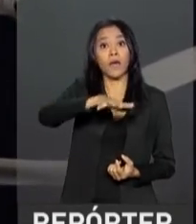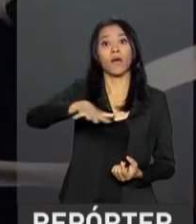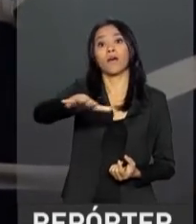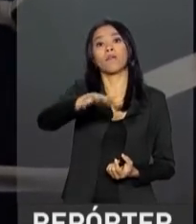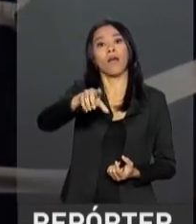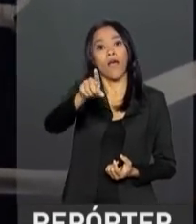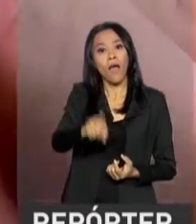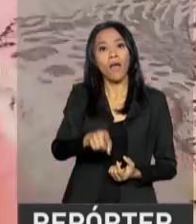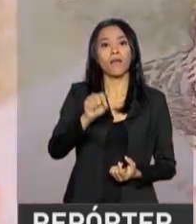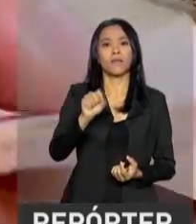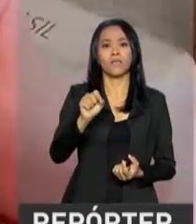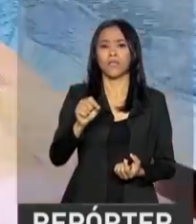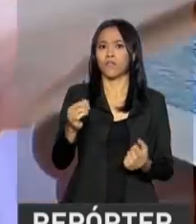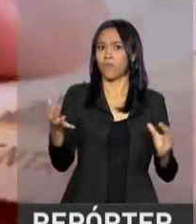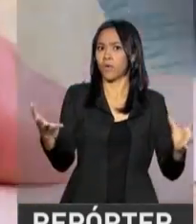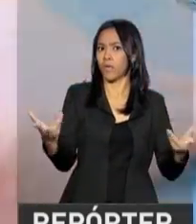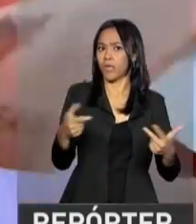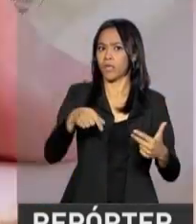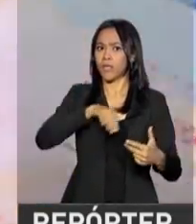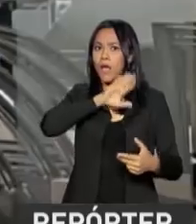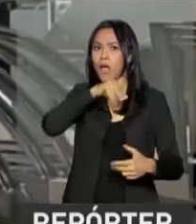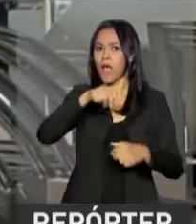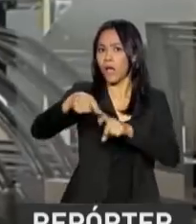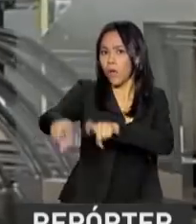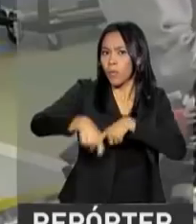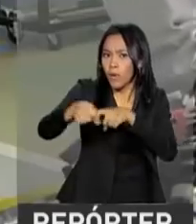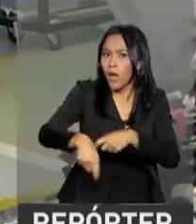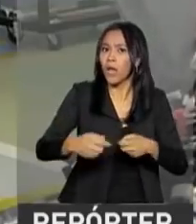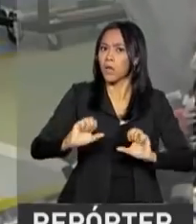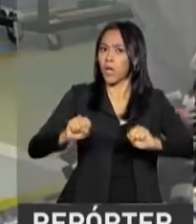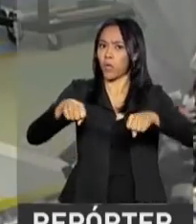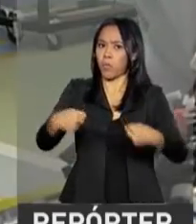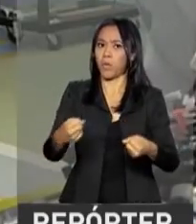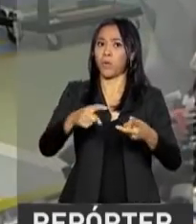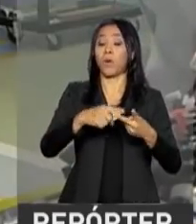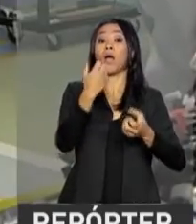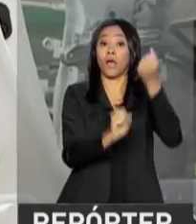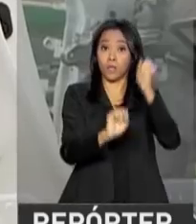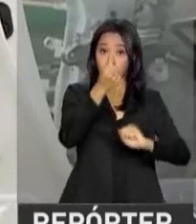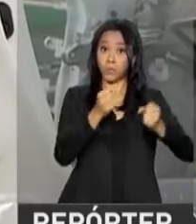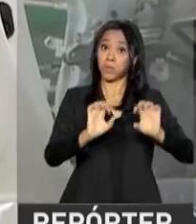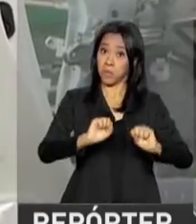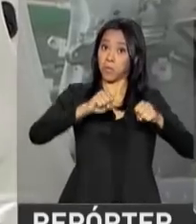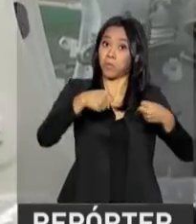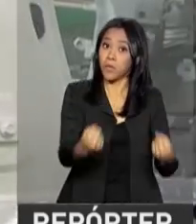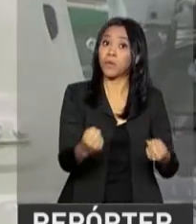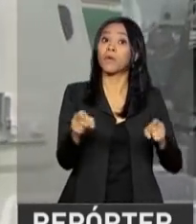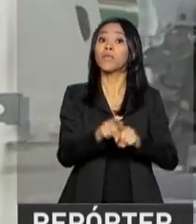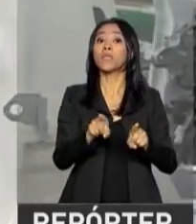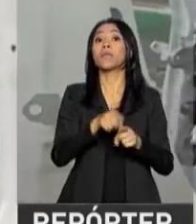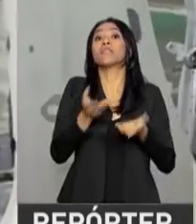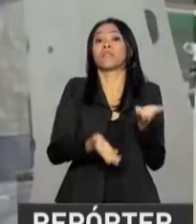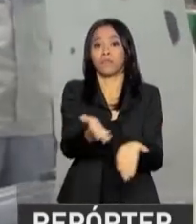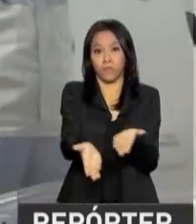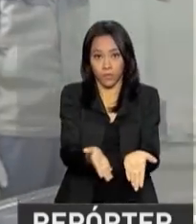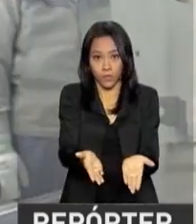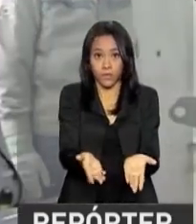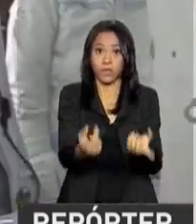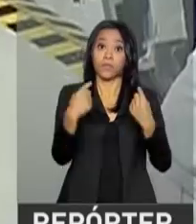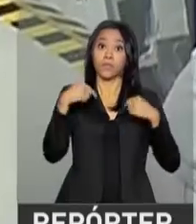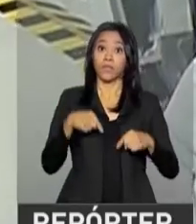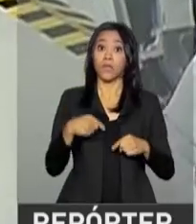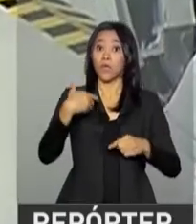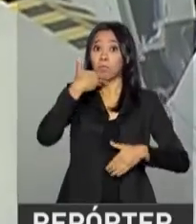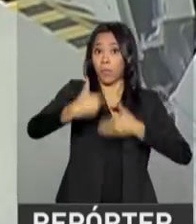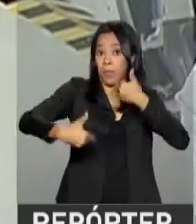for um excelente desempenho da agropecuária ea recuperação do setor industrial e também do setor de serviços pelo lado da